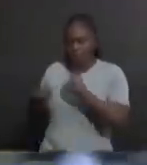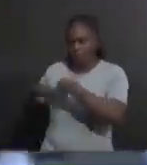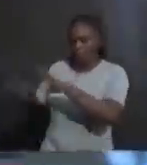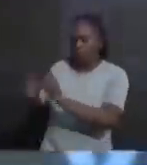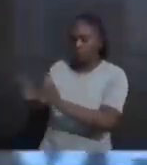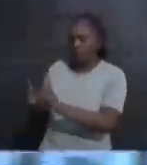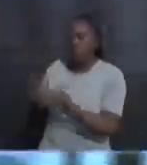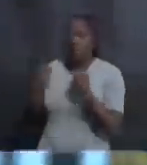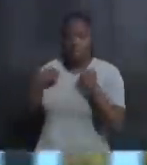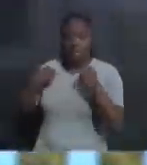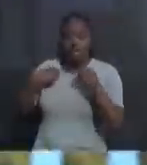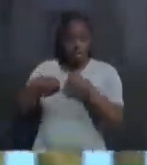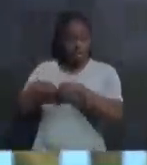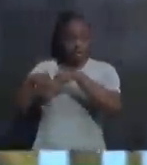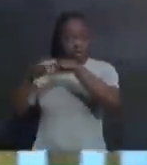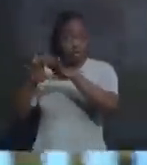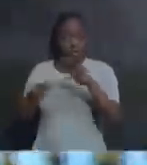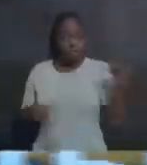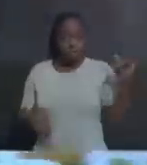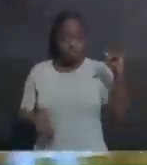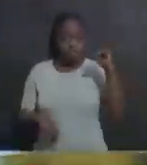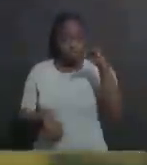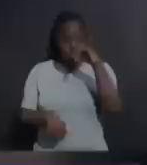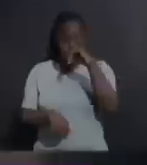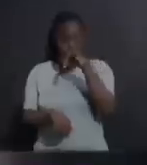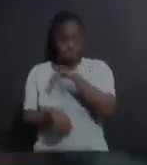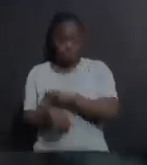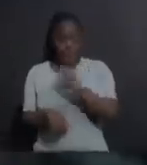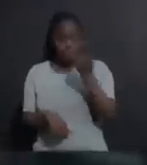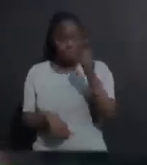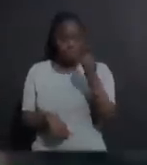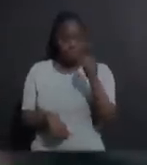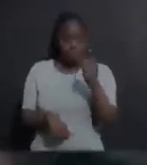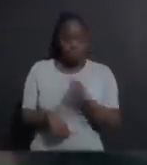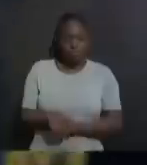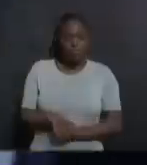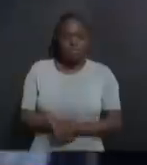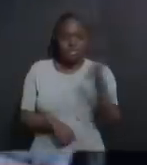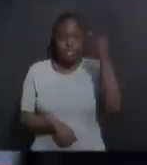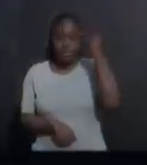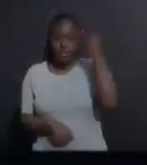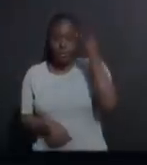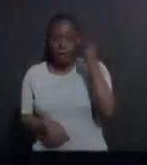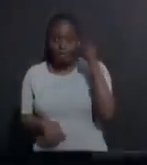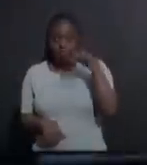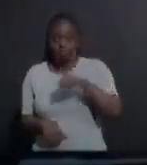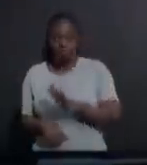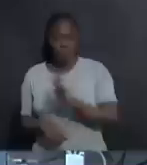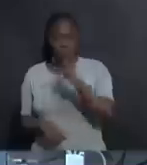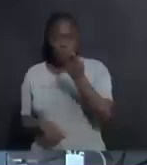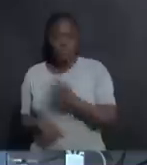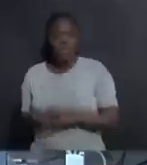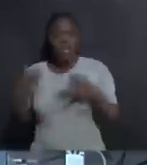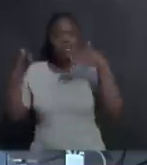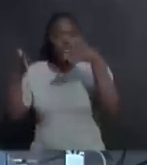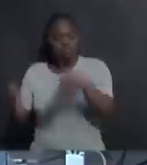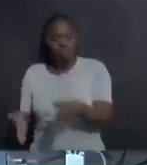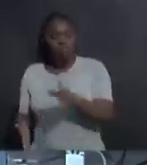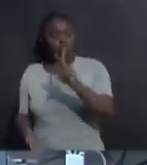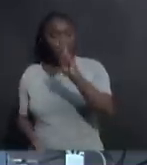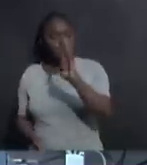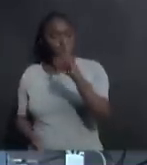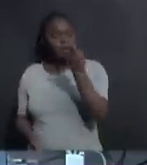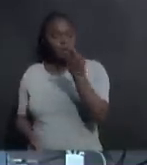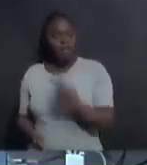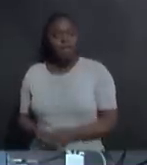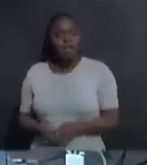levei, um voo Anápolis, Goiânia, Campinas, Campinas, BH. Cheguei aqui em Belo Horizonte, em Confins, desci, aí